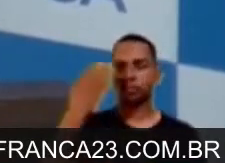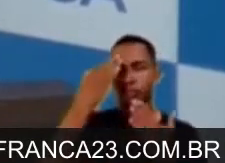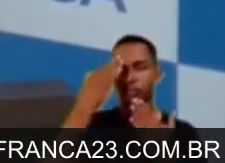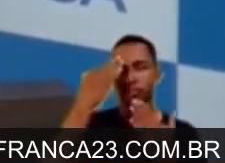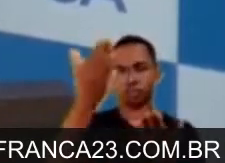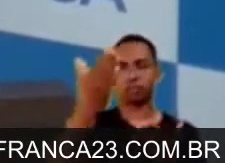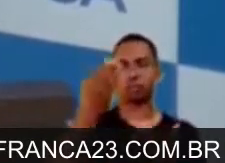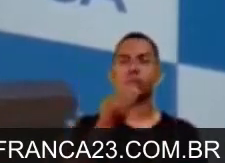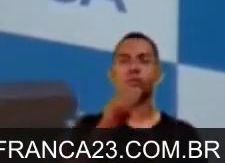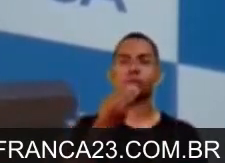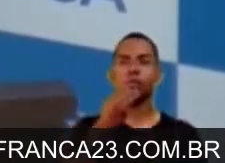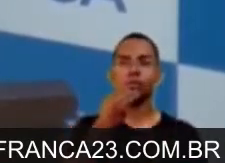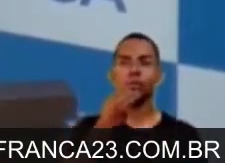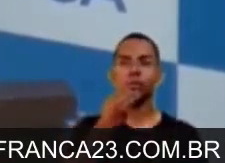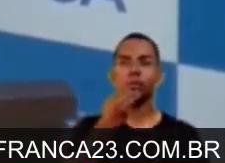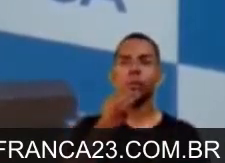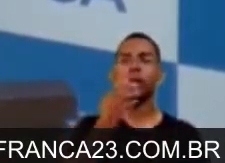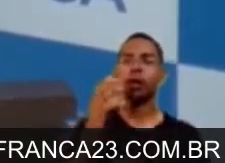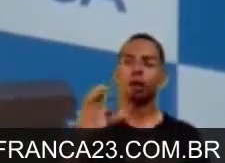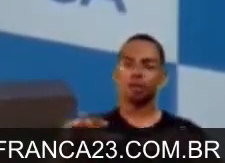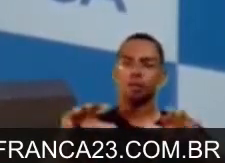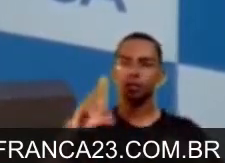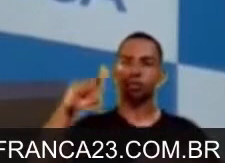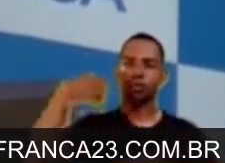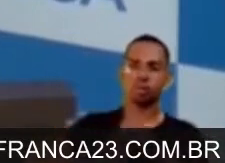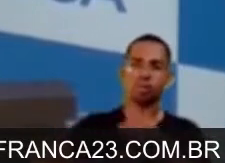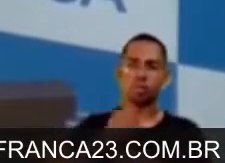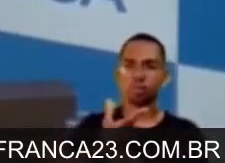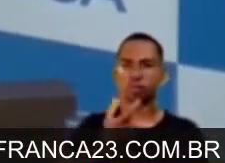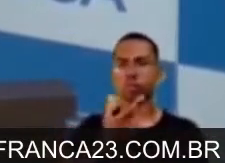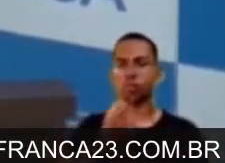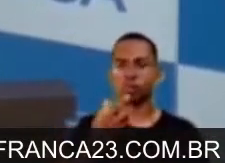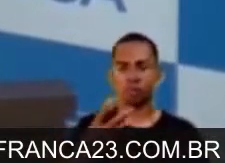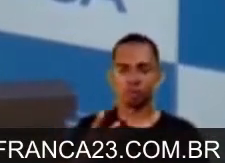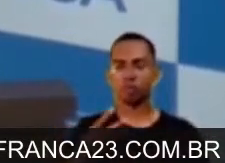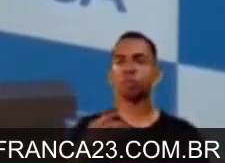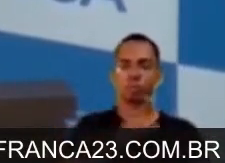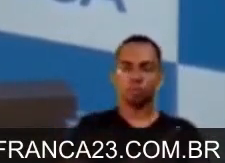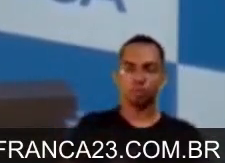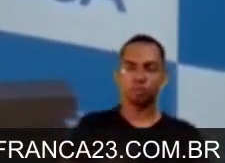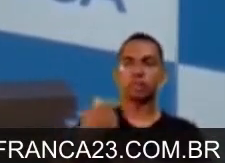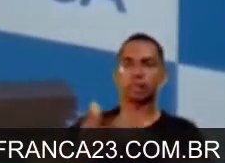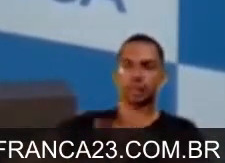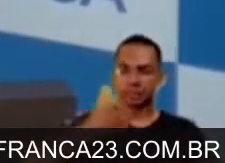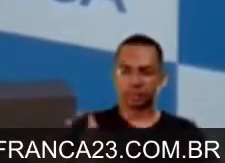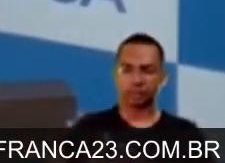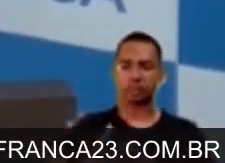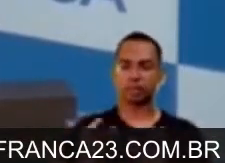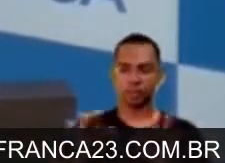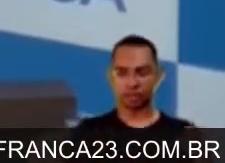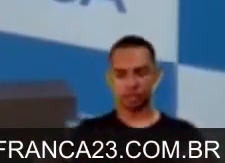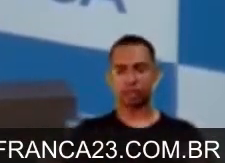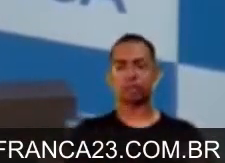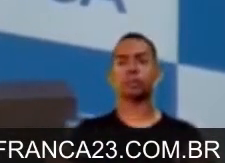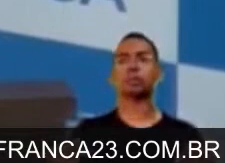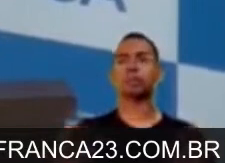essa oportunidade para assumir esse pleito no próximo ano, com muita responsabilidade, dedicação, trabalho e humildade, porque